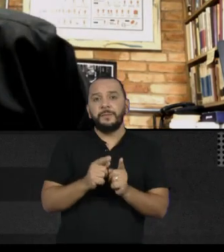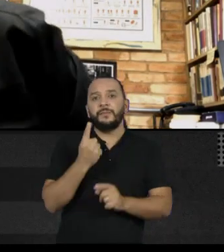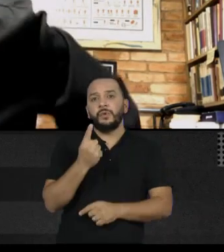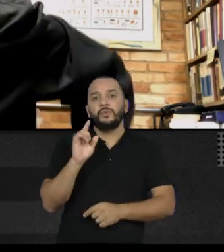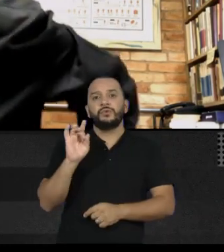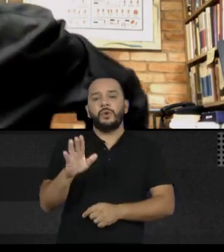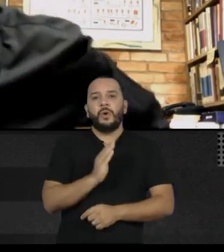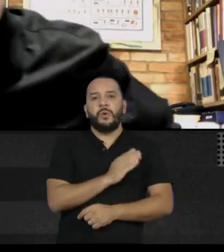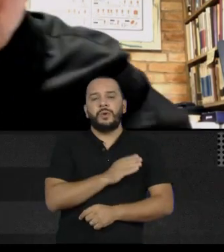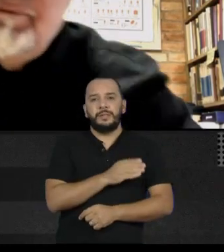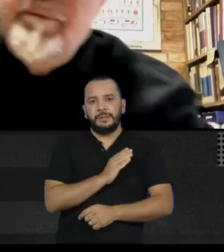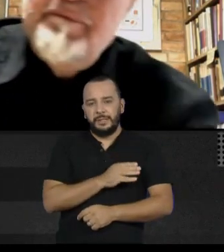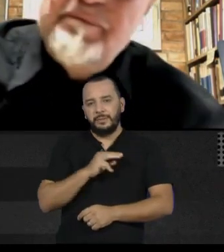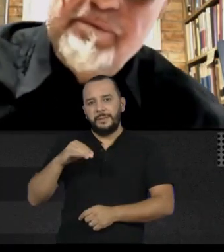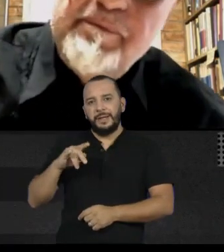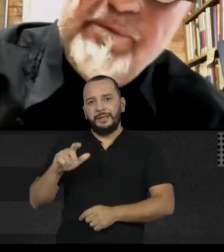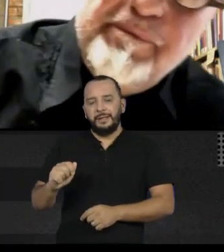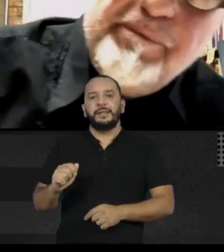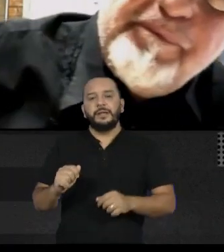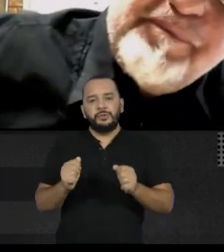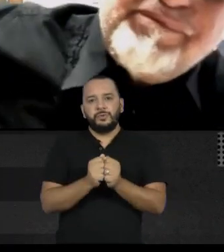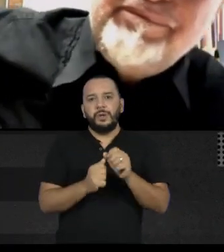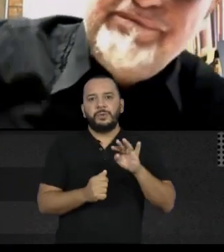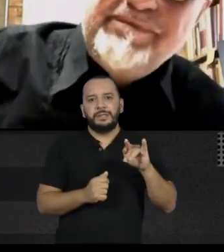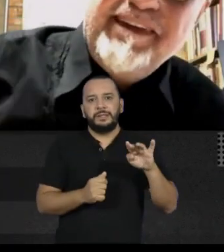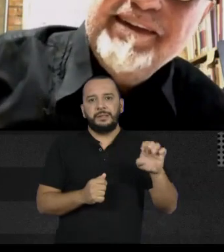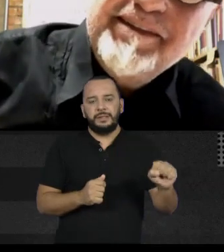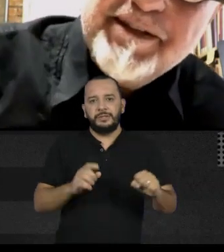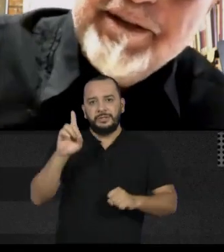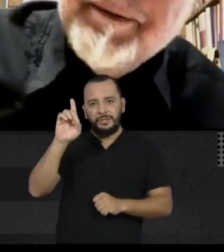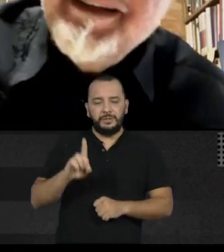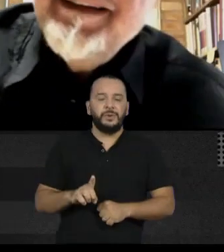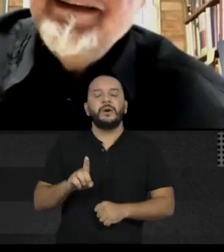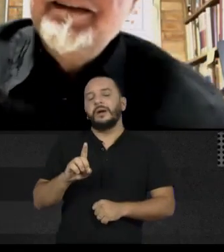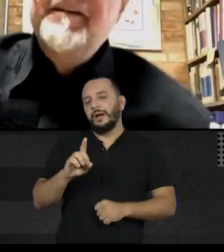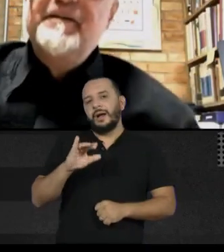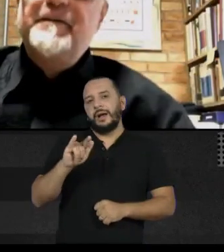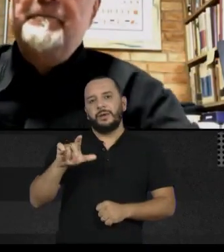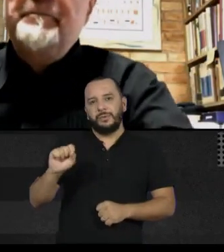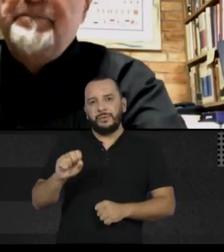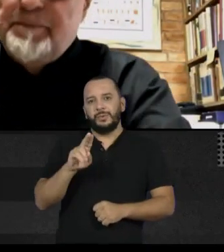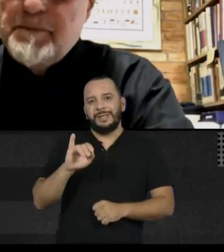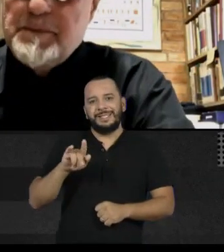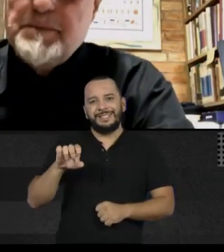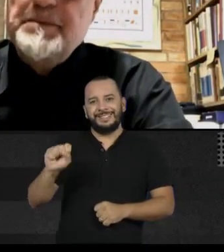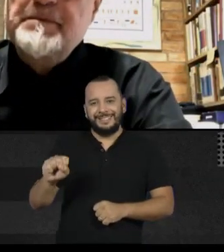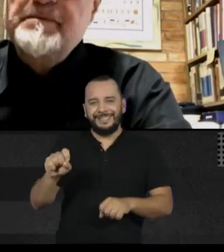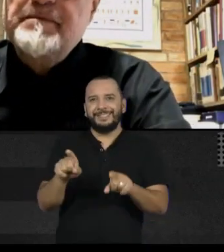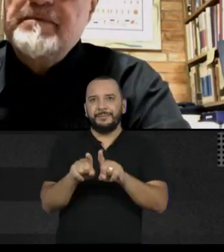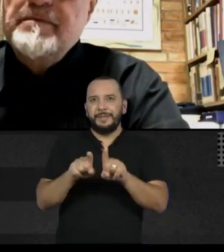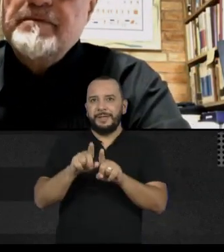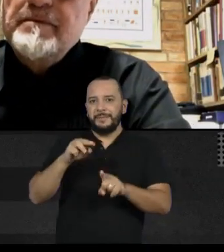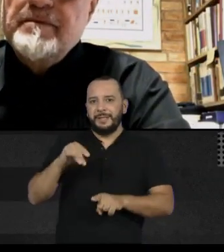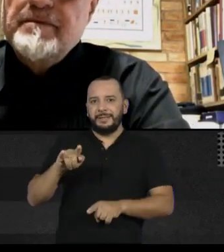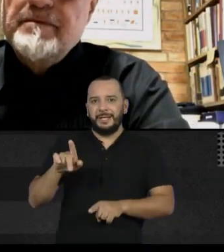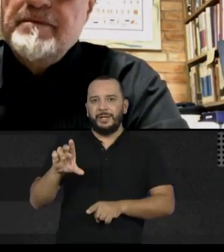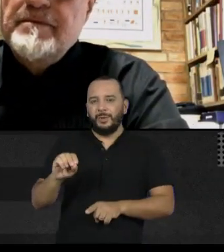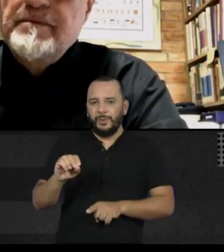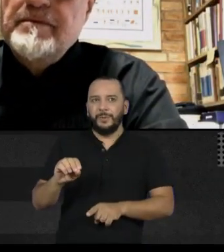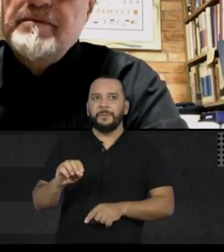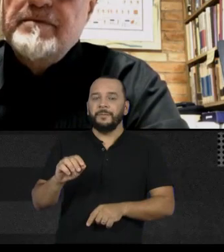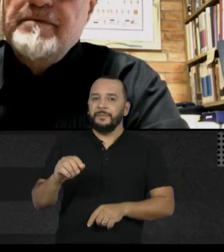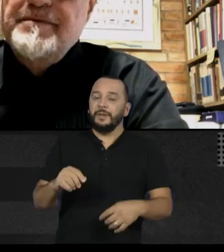na teledramaturgia, mas também em grandes eventos. E o meu encontro com ele foi na TV Globo, numa minissérie chamada